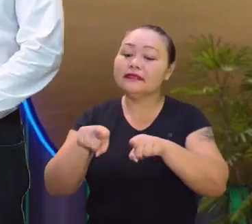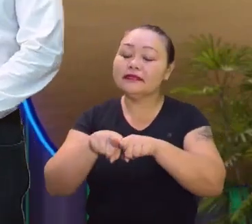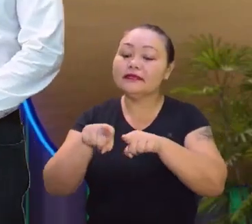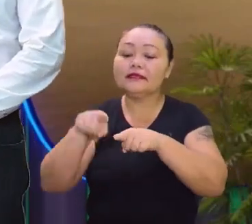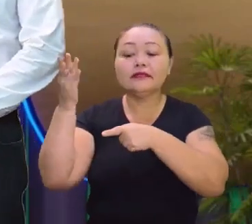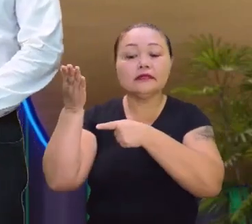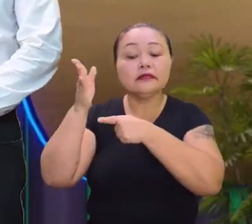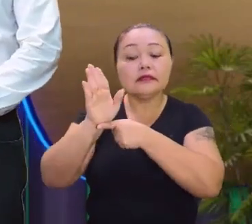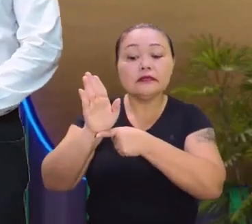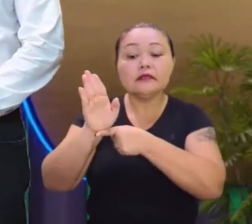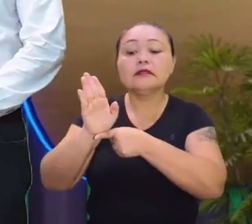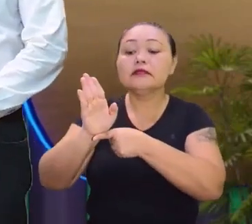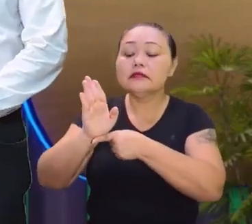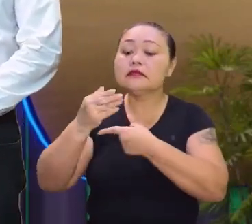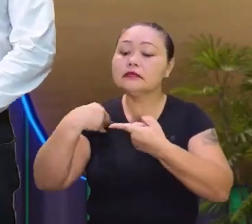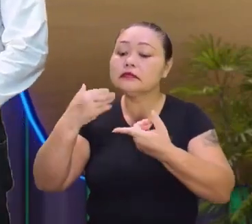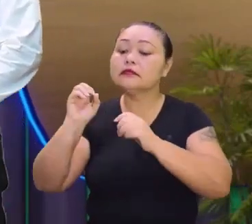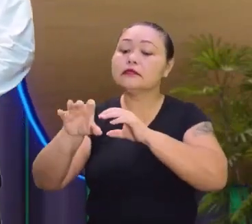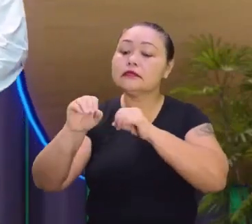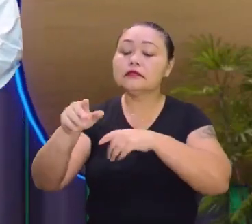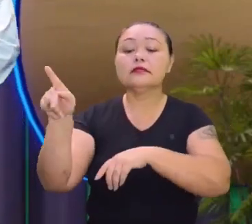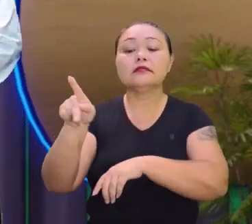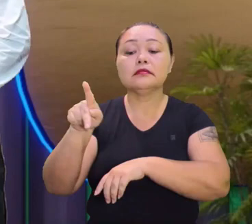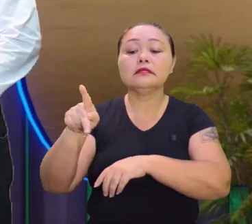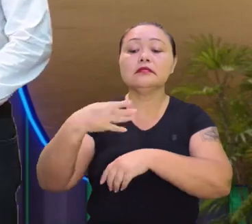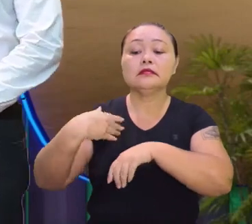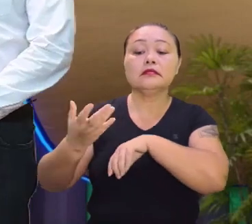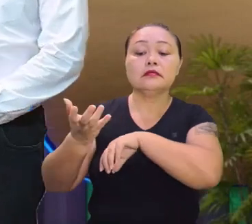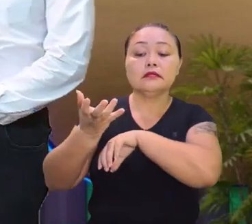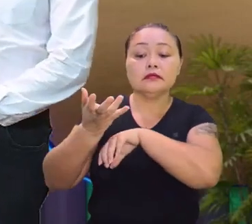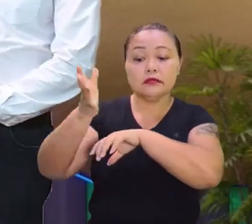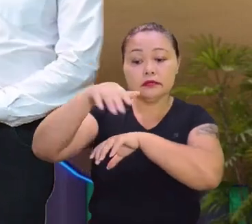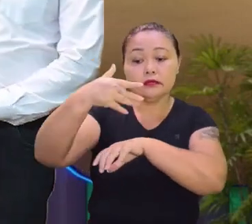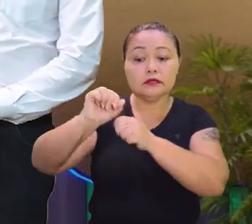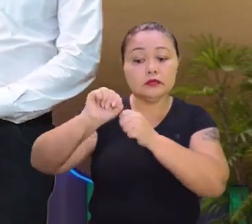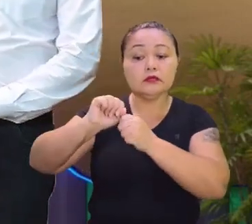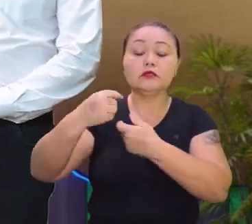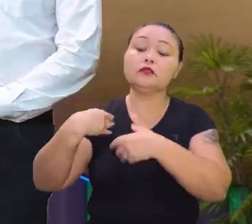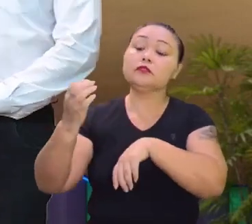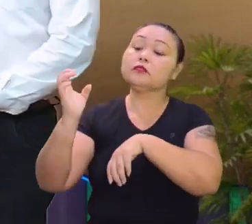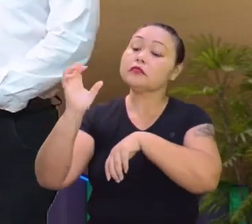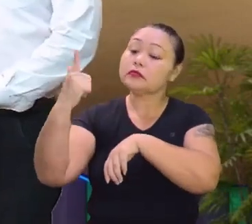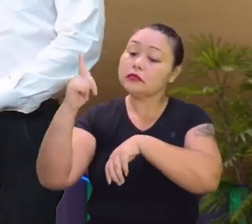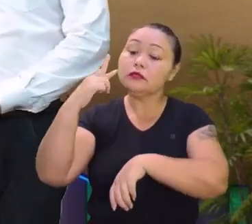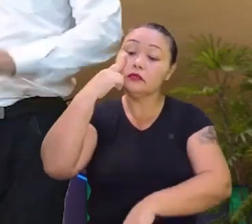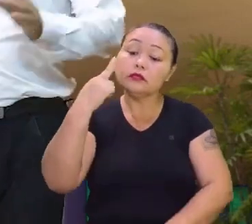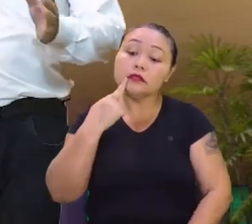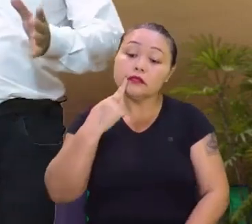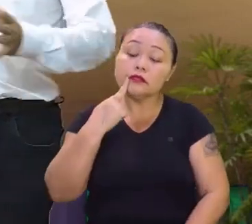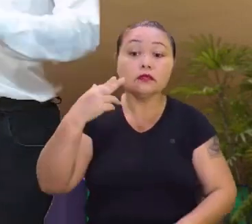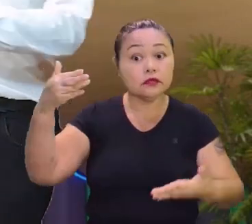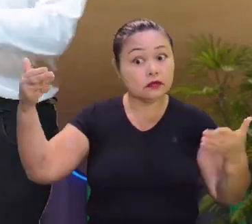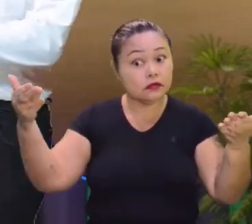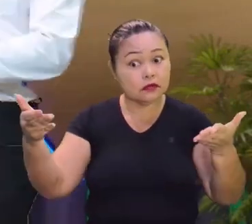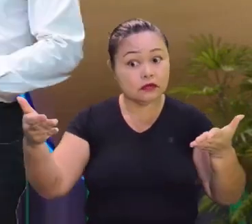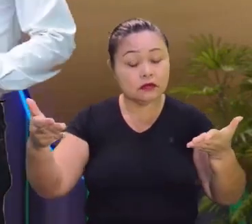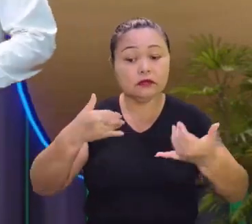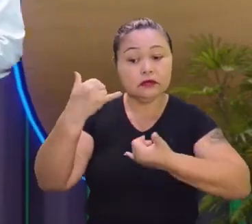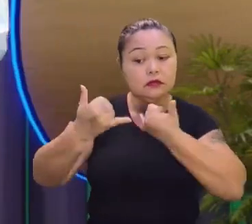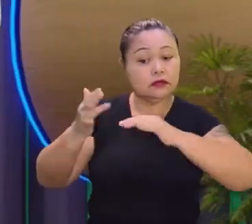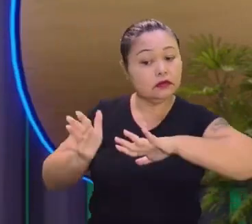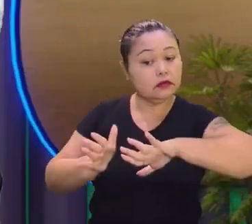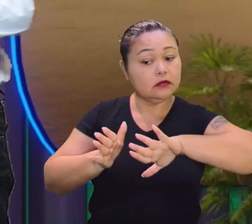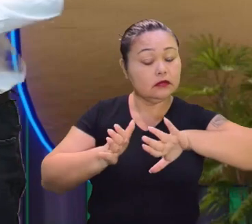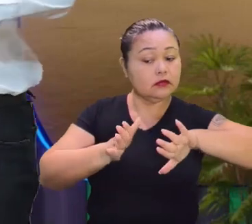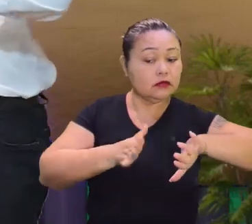está ajudando a gente nessa ministração que dá aula do componente de Geografia de Rondônia. Professor Jorge. Exatamente. Agora, brincadeiras